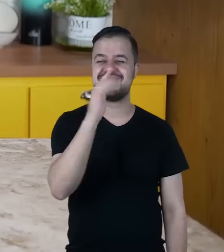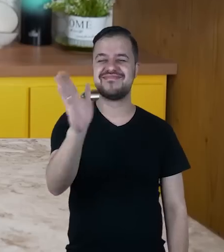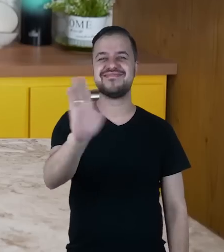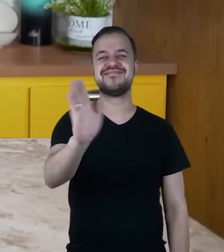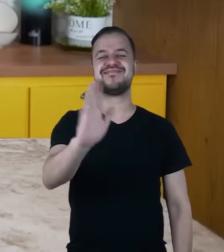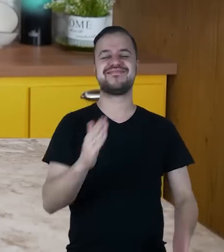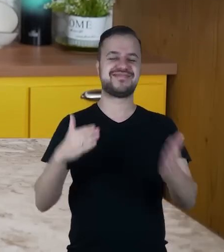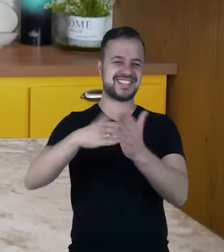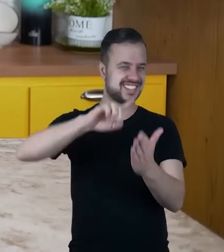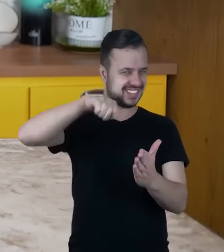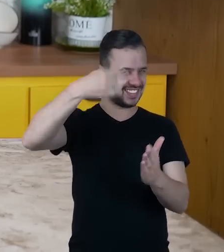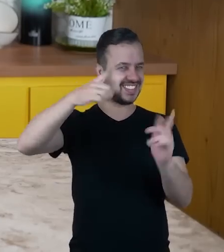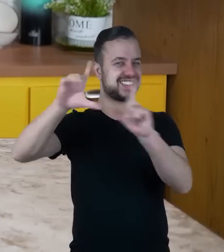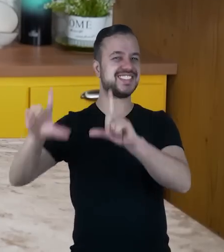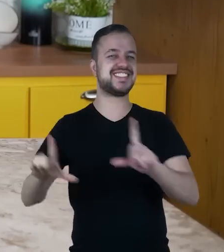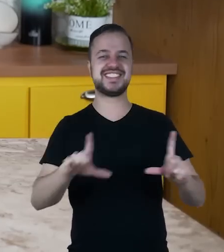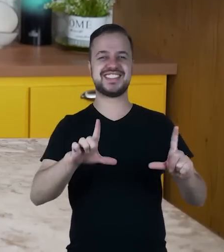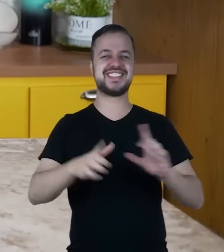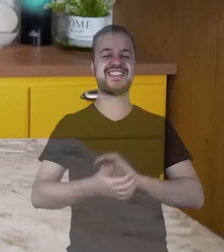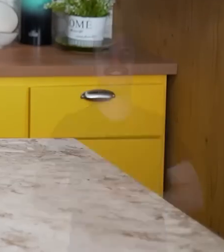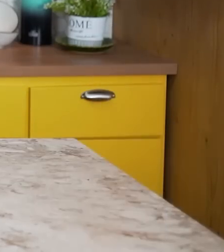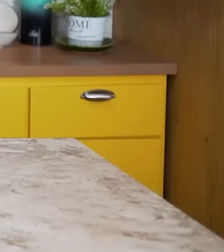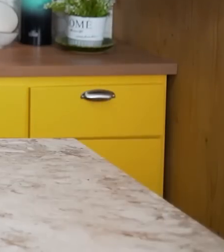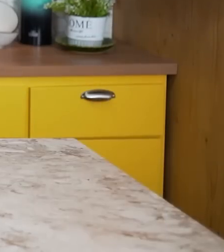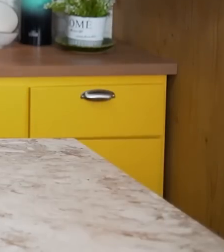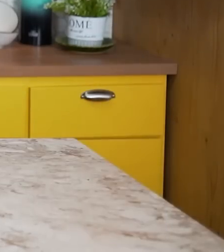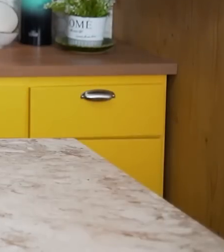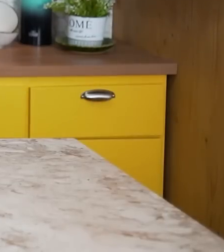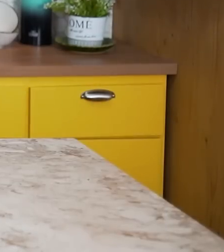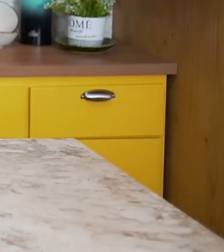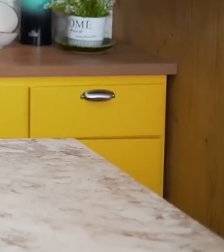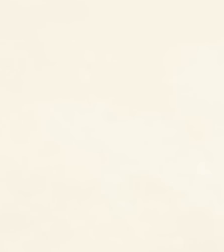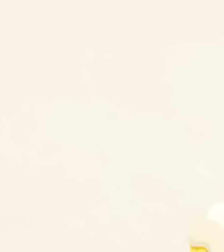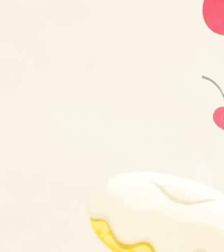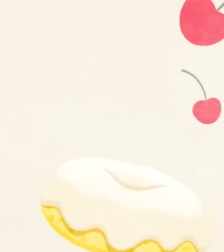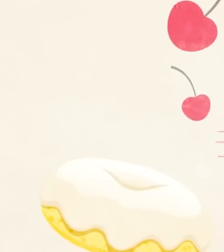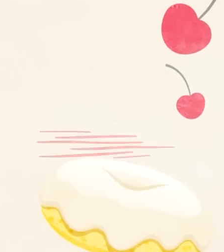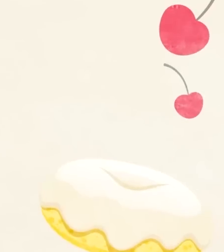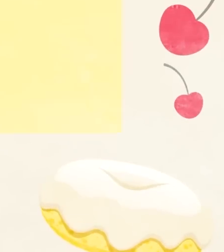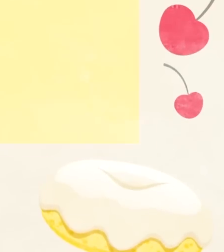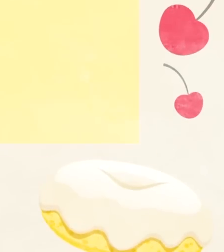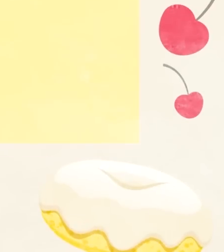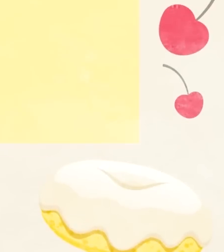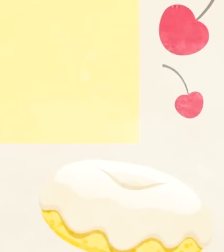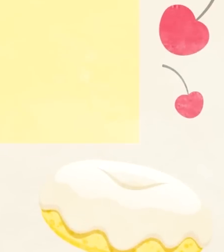Tchau, até a próxima.